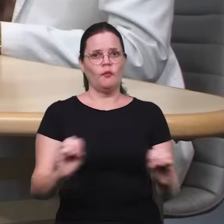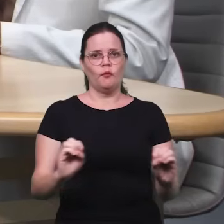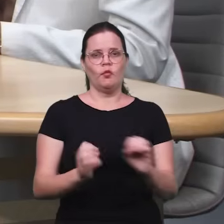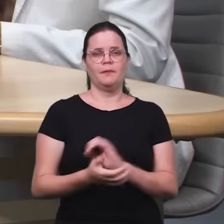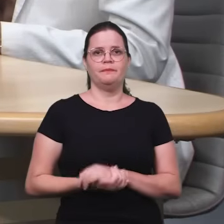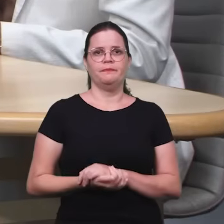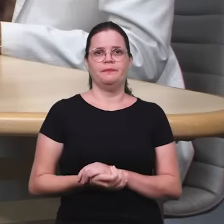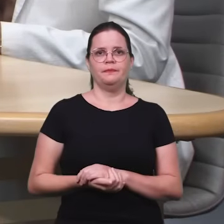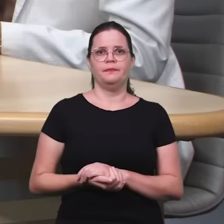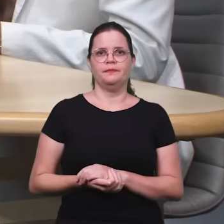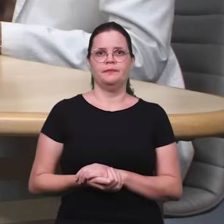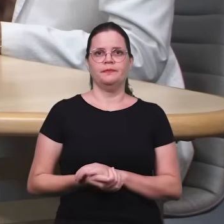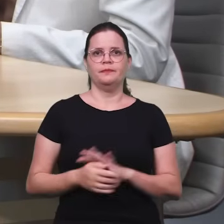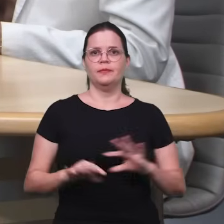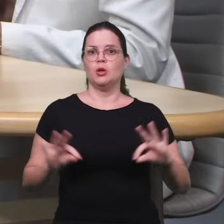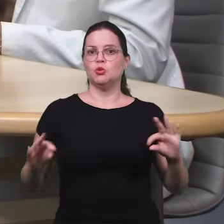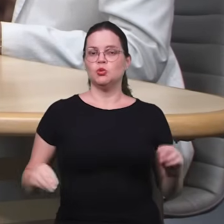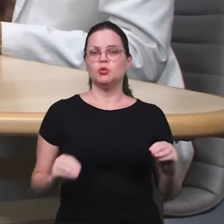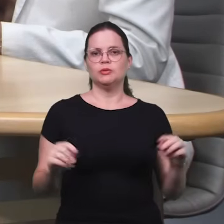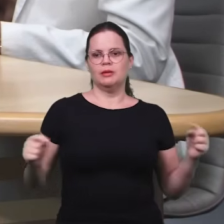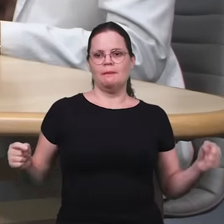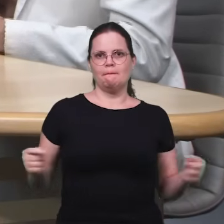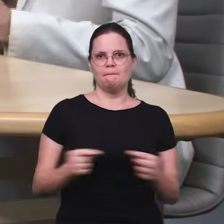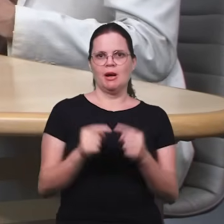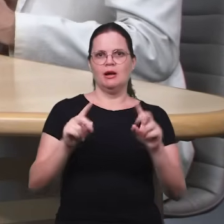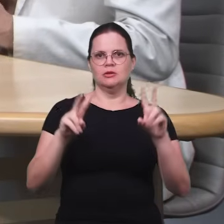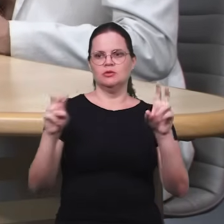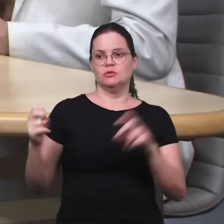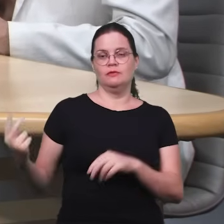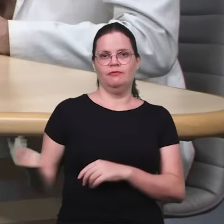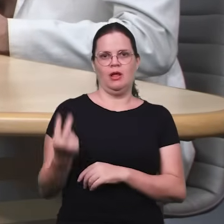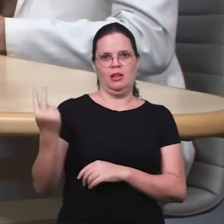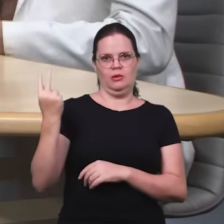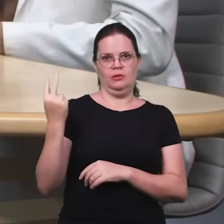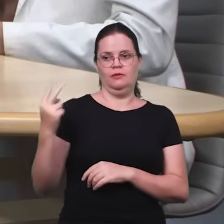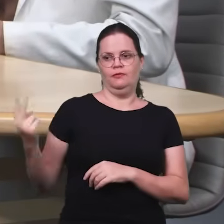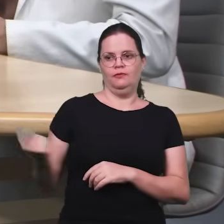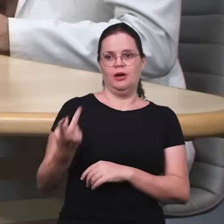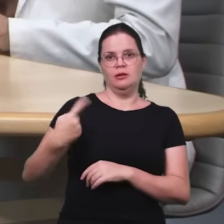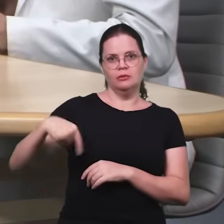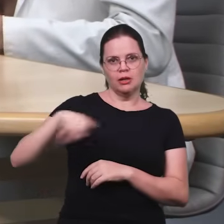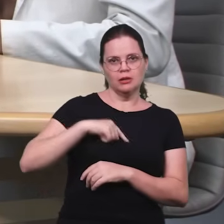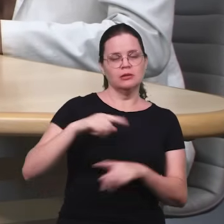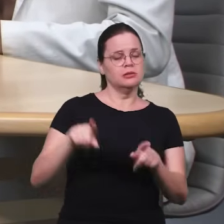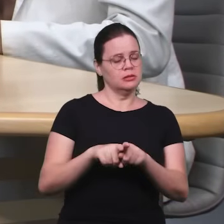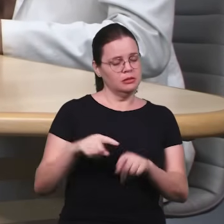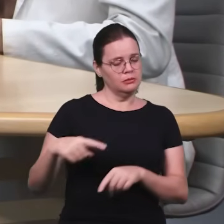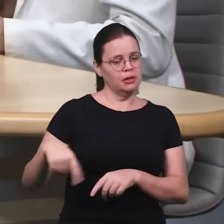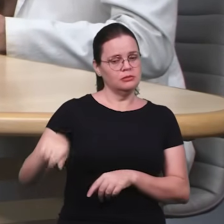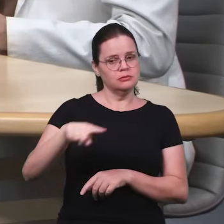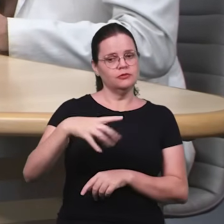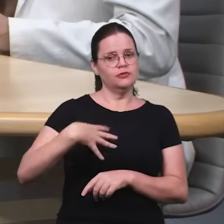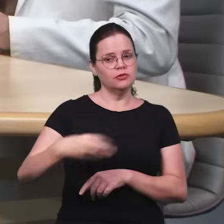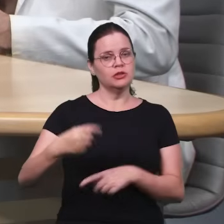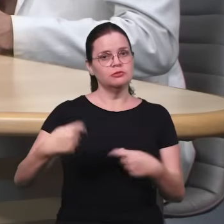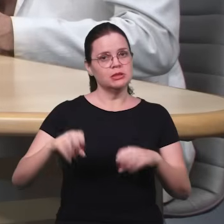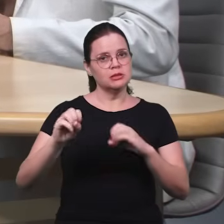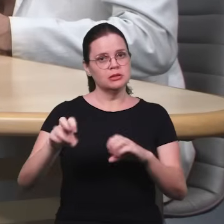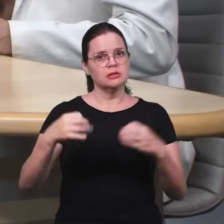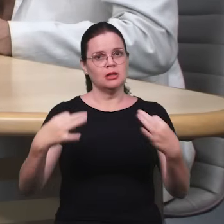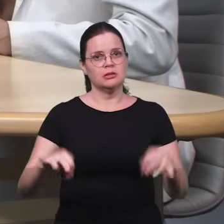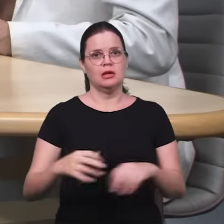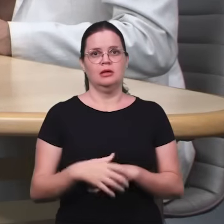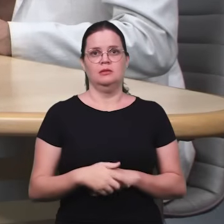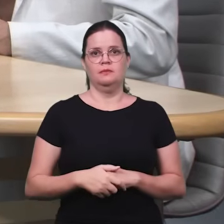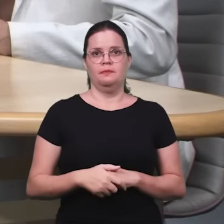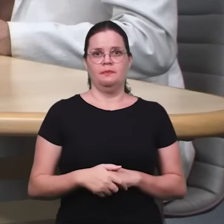isso está ligado a valores. Valores. Para nós e para os nossos filhos, né? Valores. Sim, Que você assumiu uma